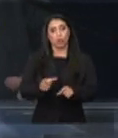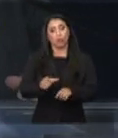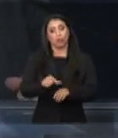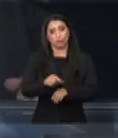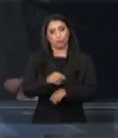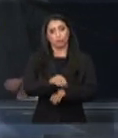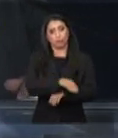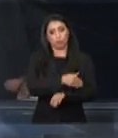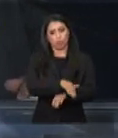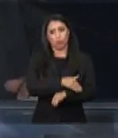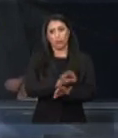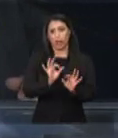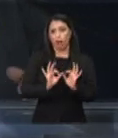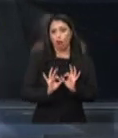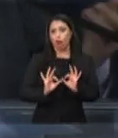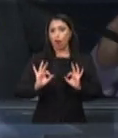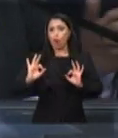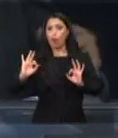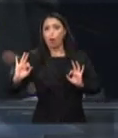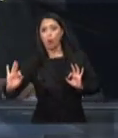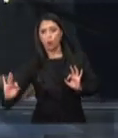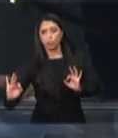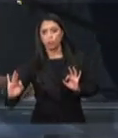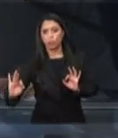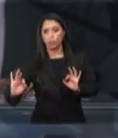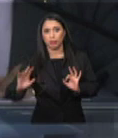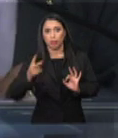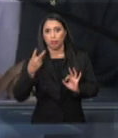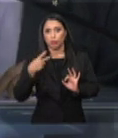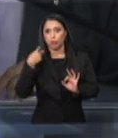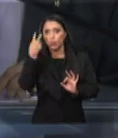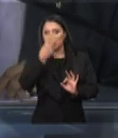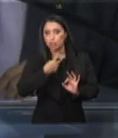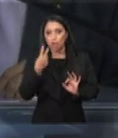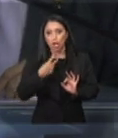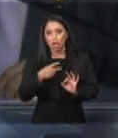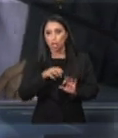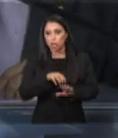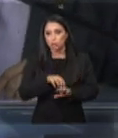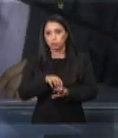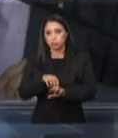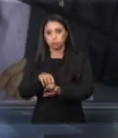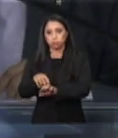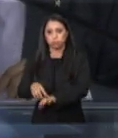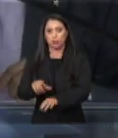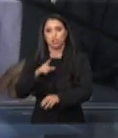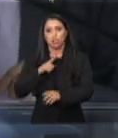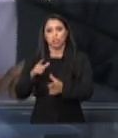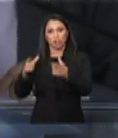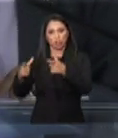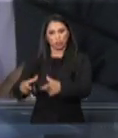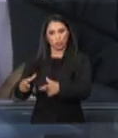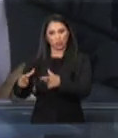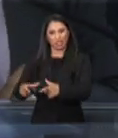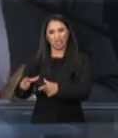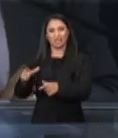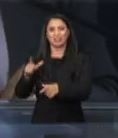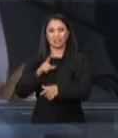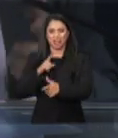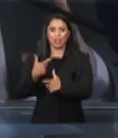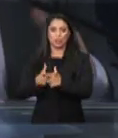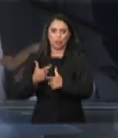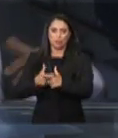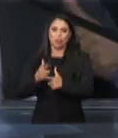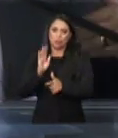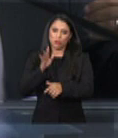viagem se nós tomarmos por exemplo abrigo de paciência que um abrigo totalmente inadequado Um Abrigo com todos os problemas que a deputada